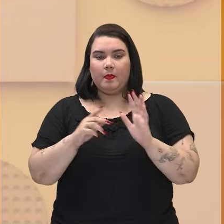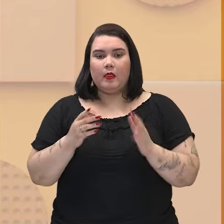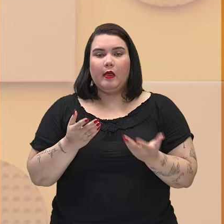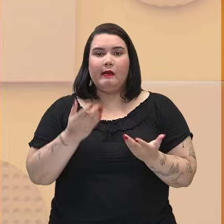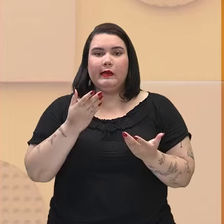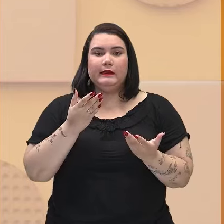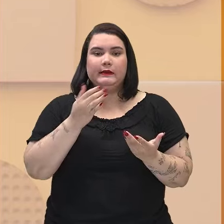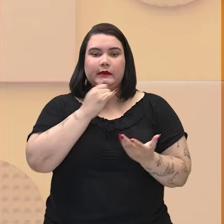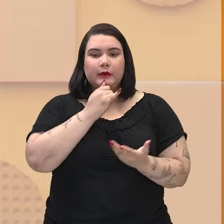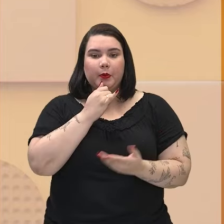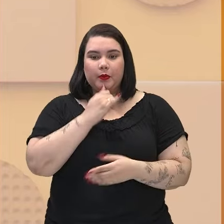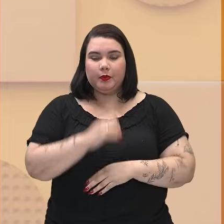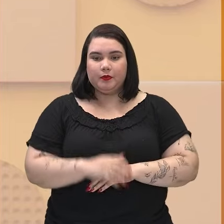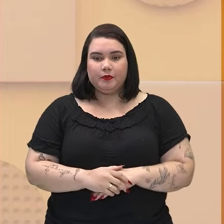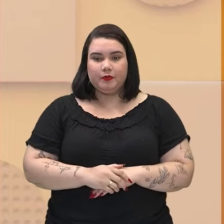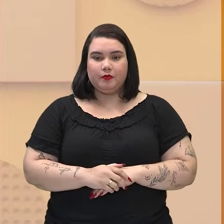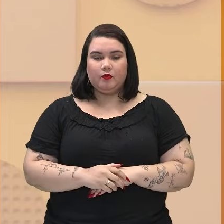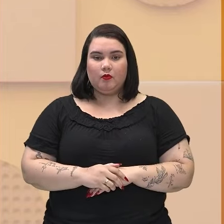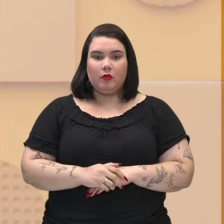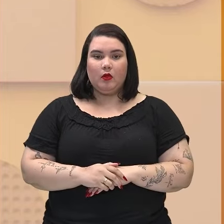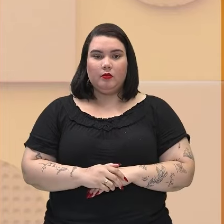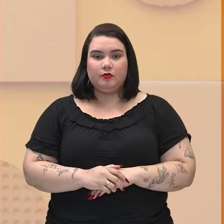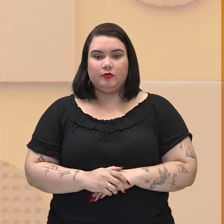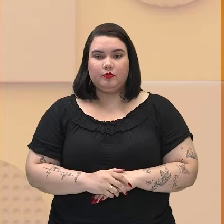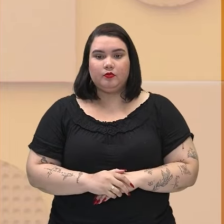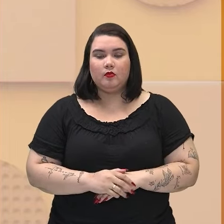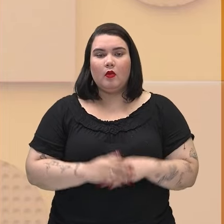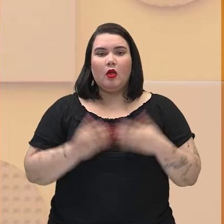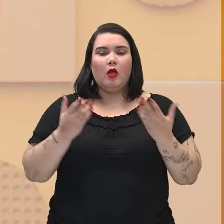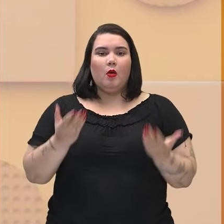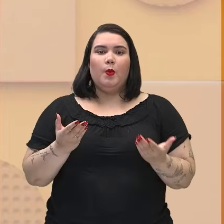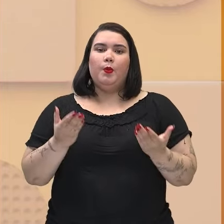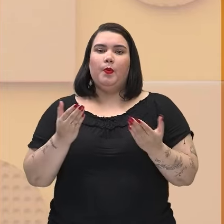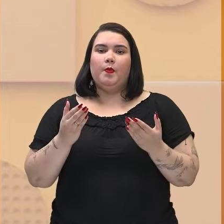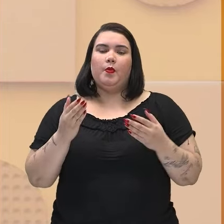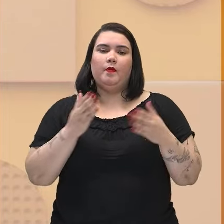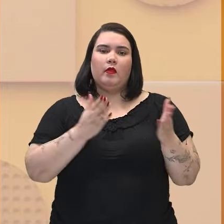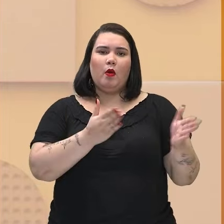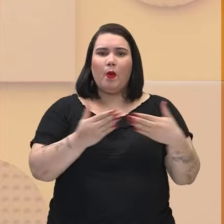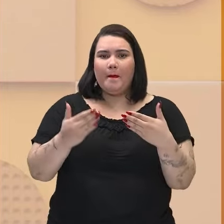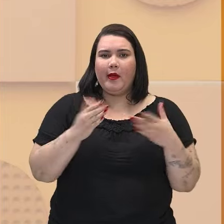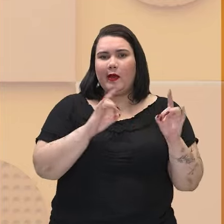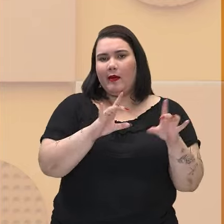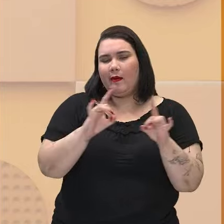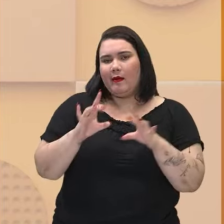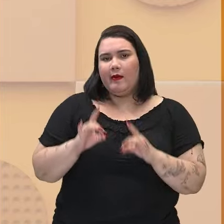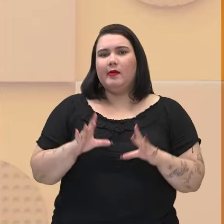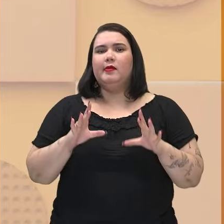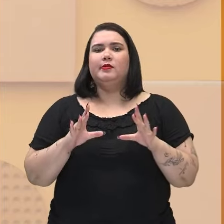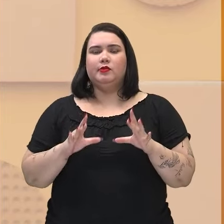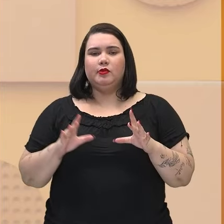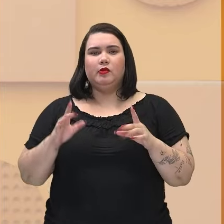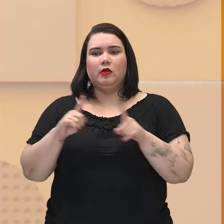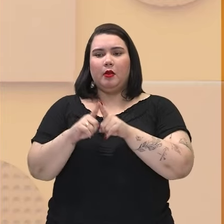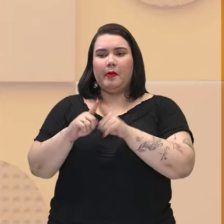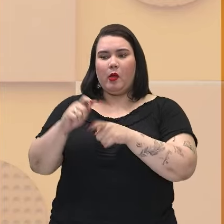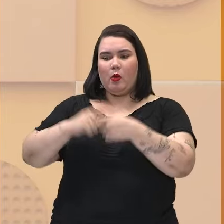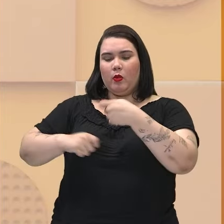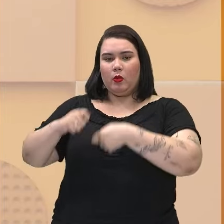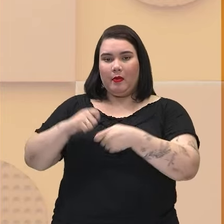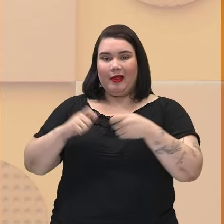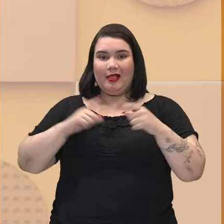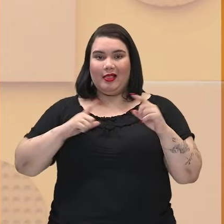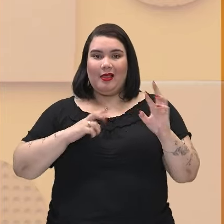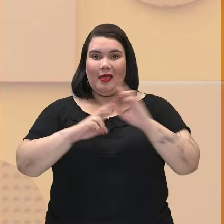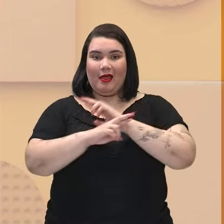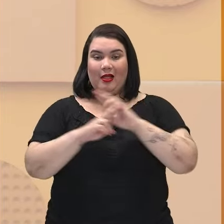tudo, a questão do controle de comércio, economia e todos os outros aspectos relativos ao Império